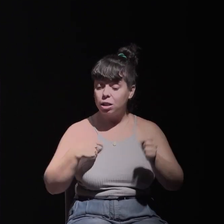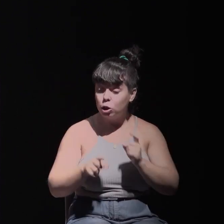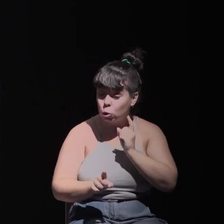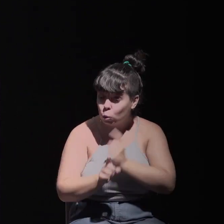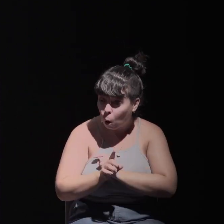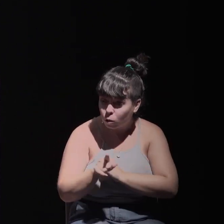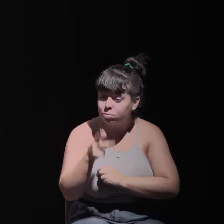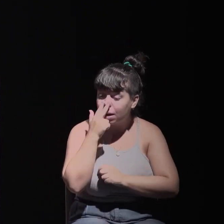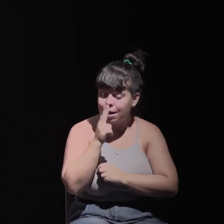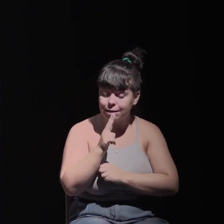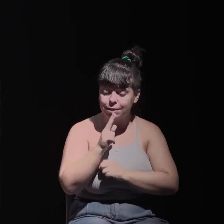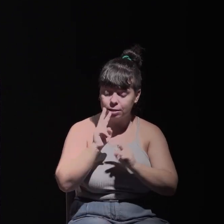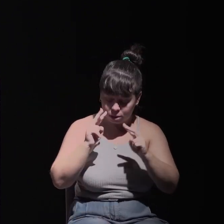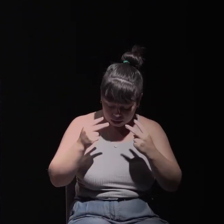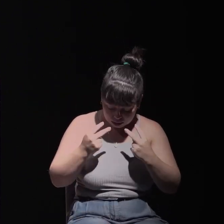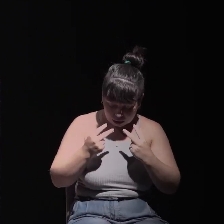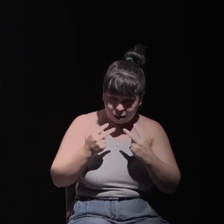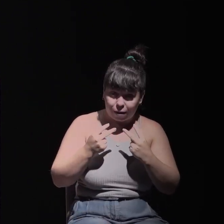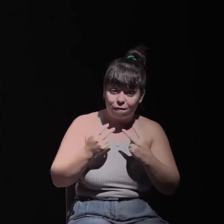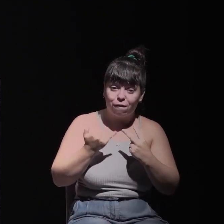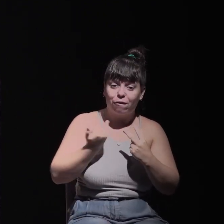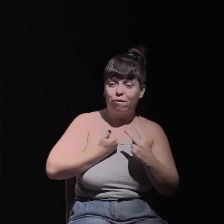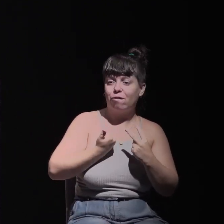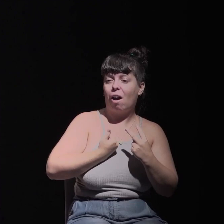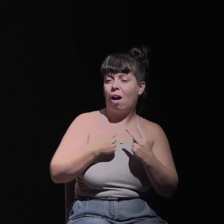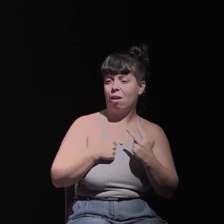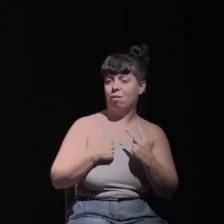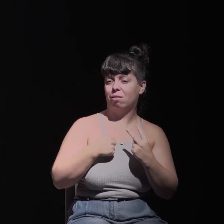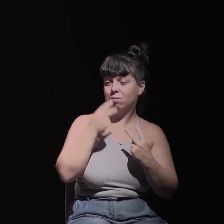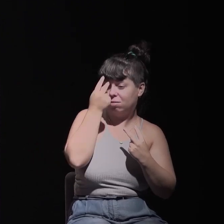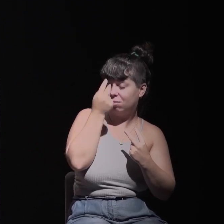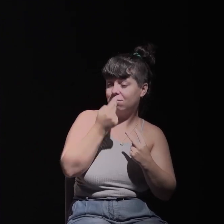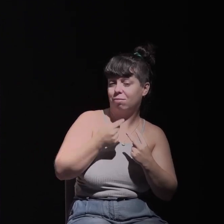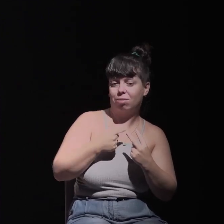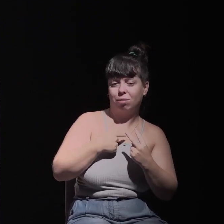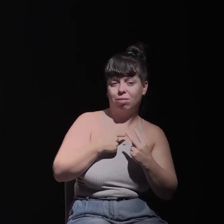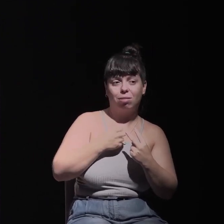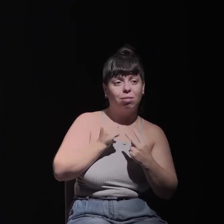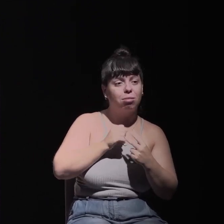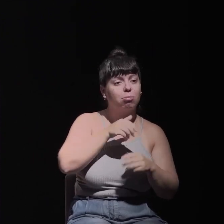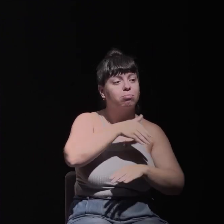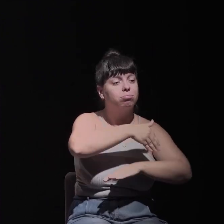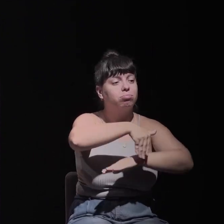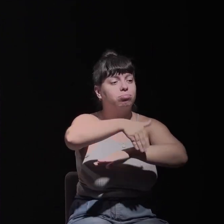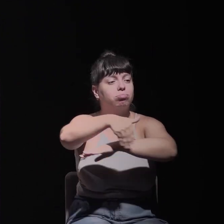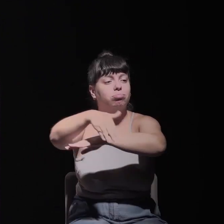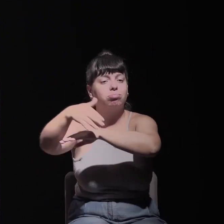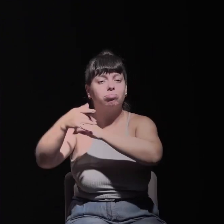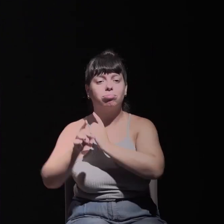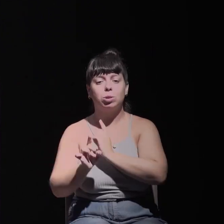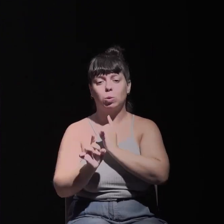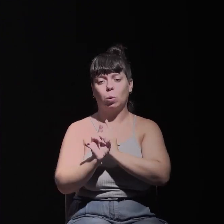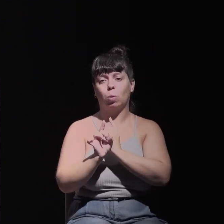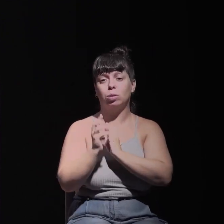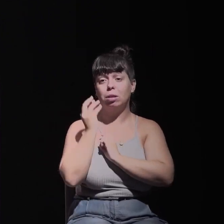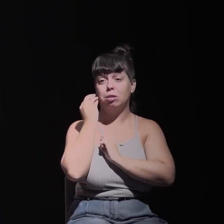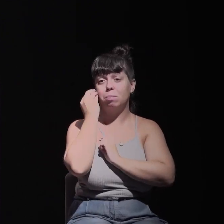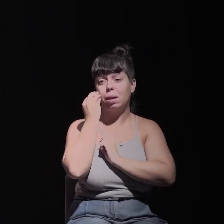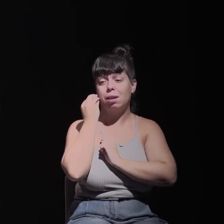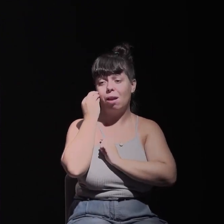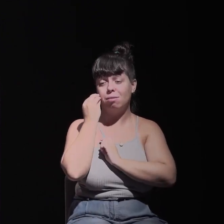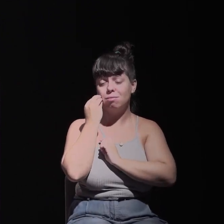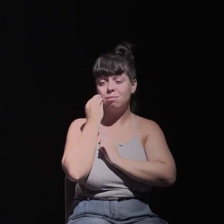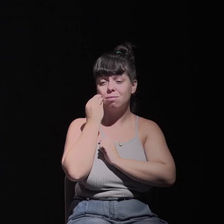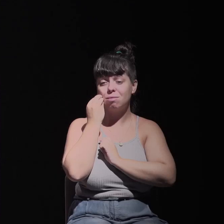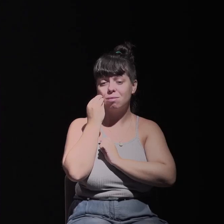gente. Então, é topando com elas que a gente consegue recuperar, reconstituir experiências significativas para aquilo